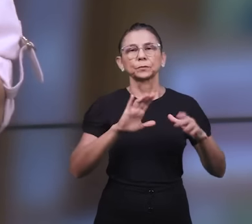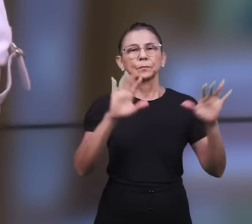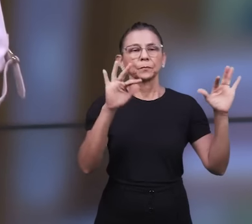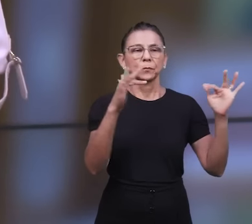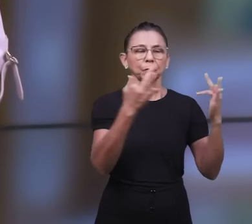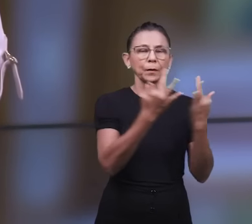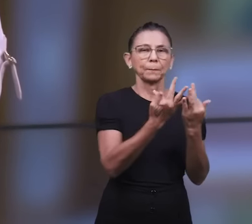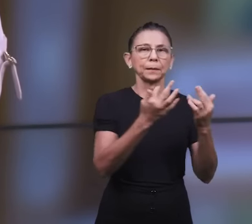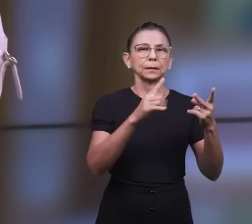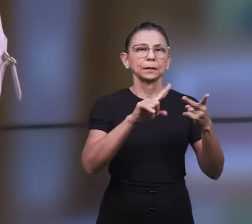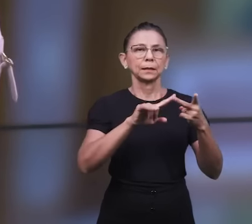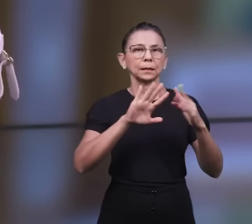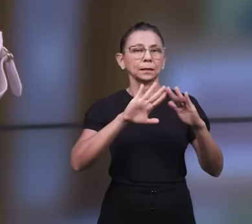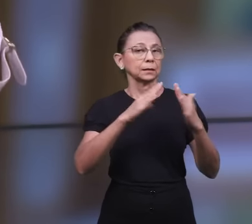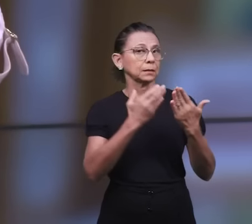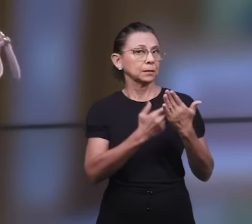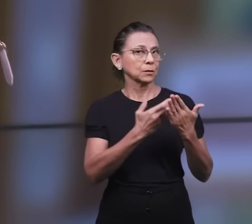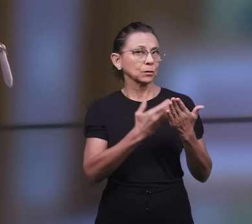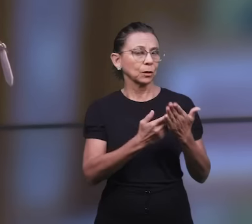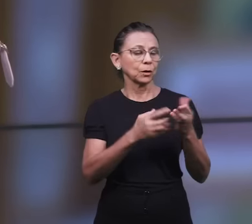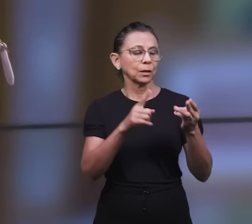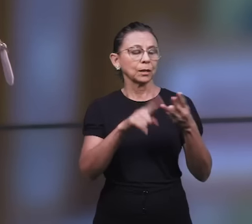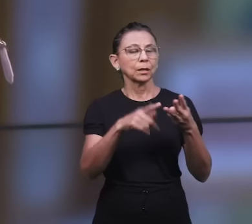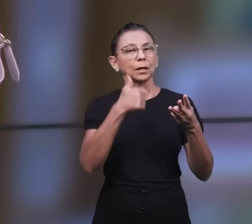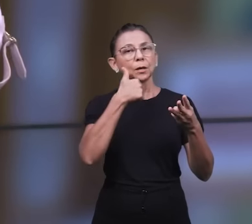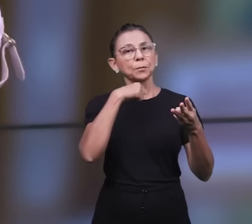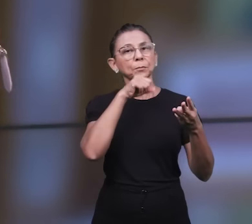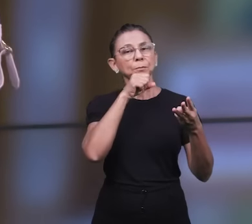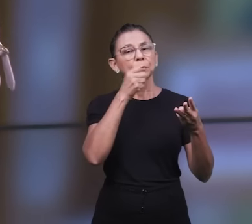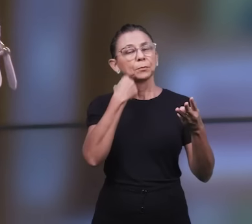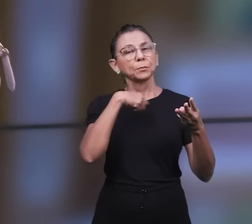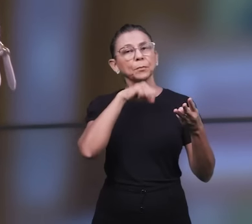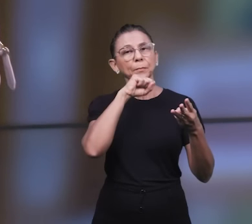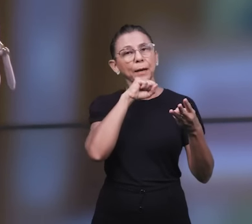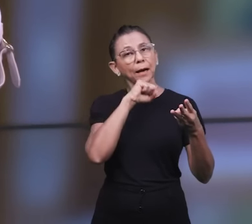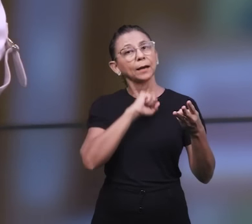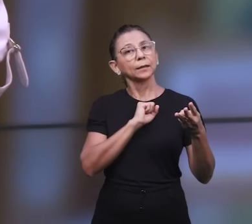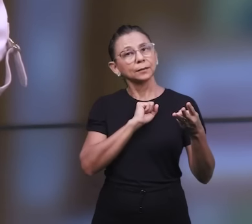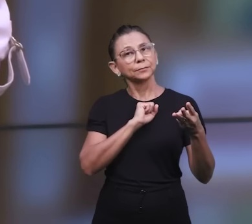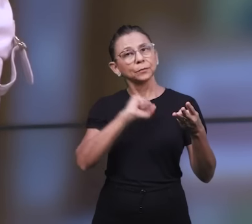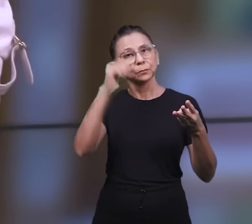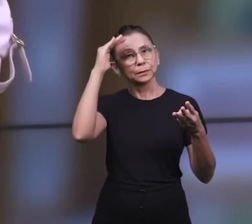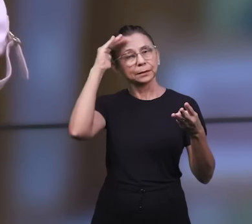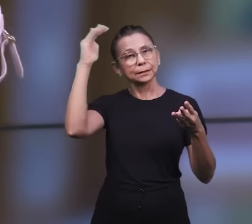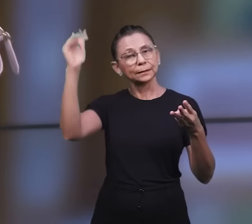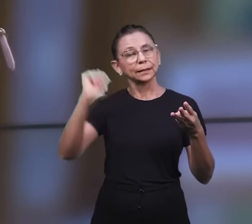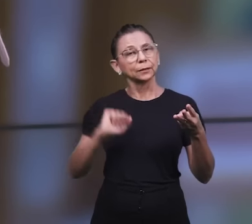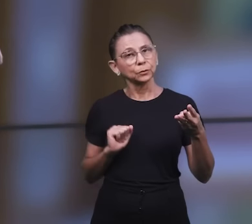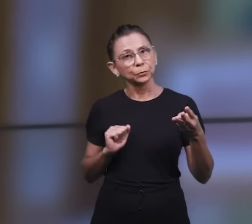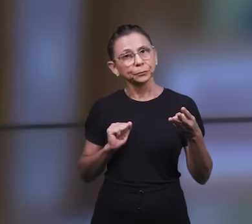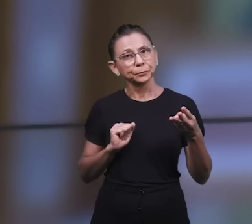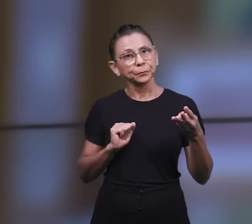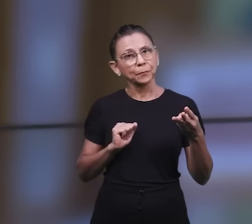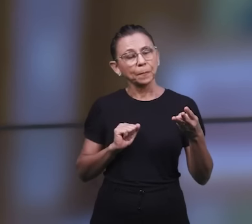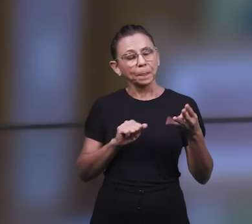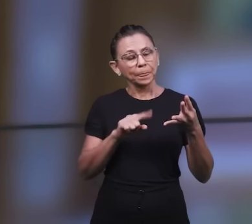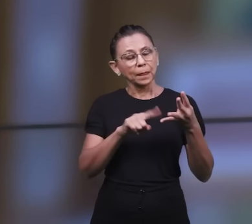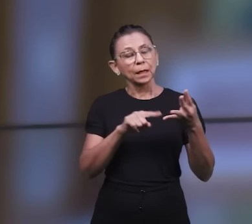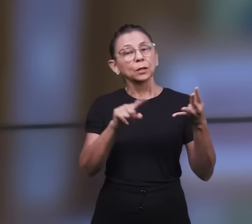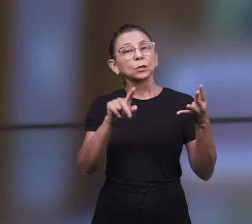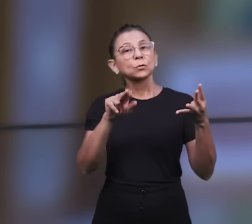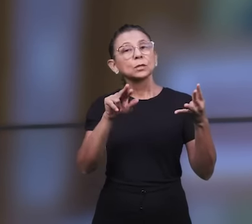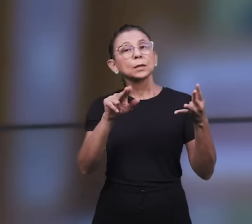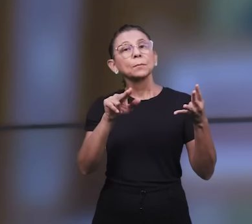nossos amigos e familiares nós estamos obedecendo aos nossos pais Estamos tratando bem os nossos irmãos